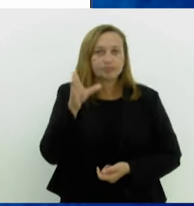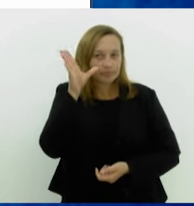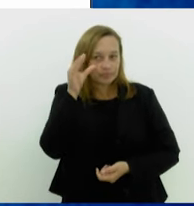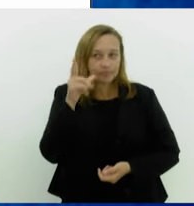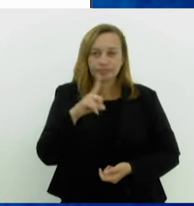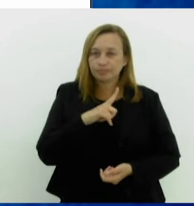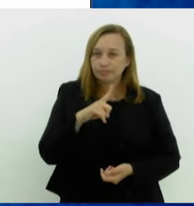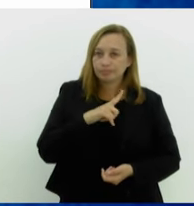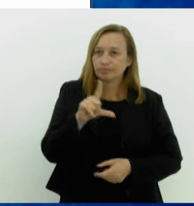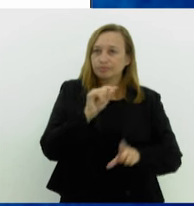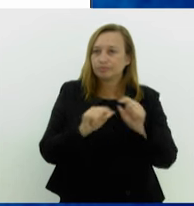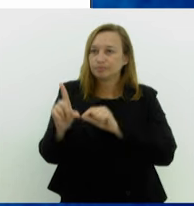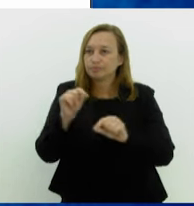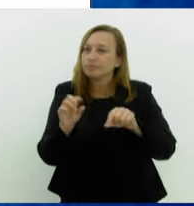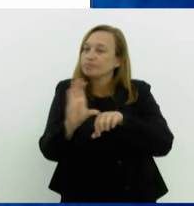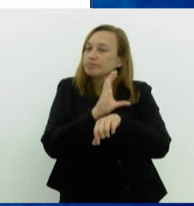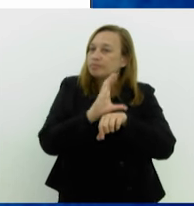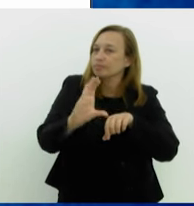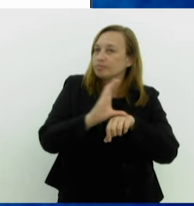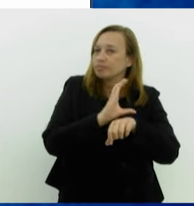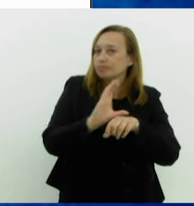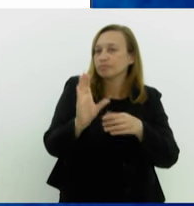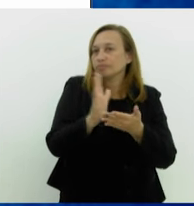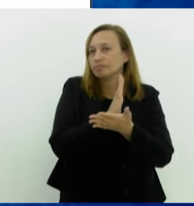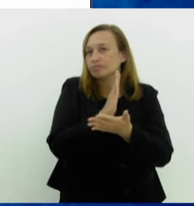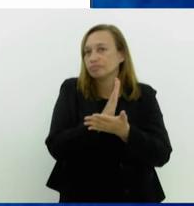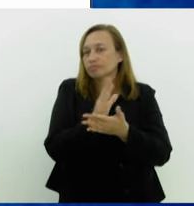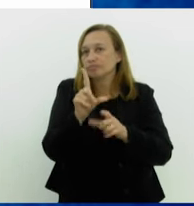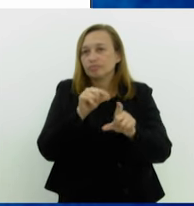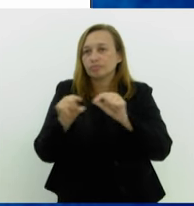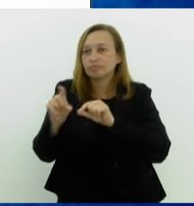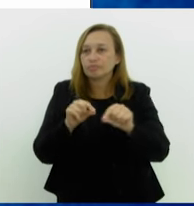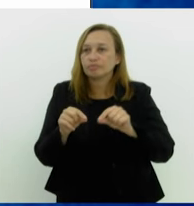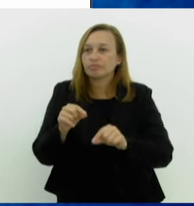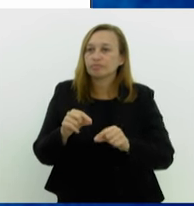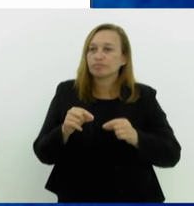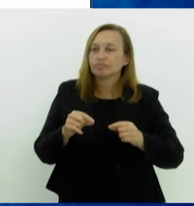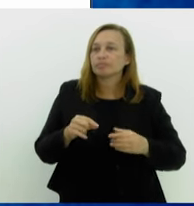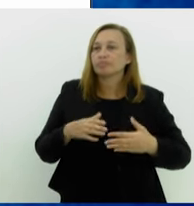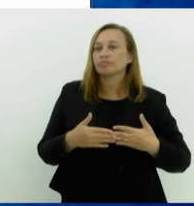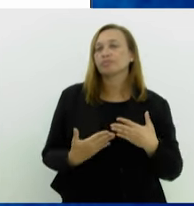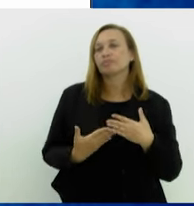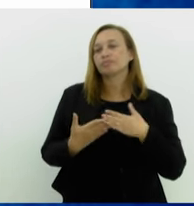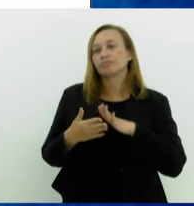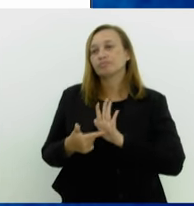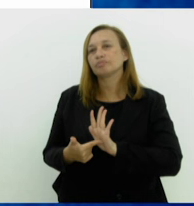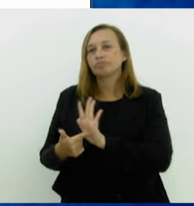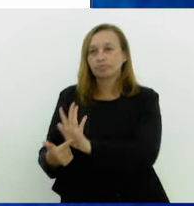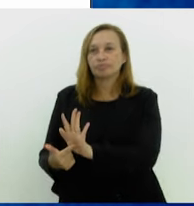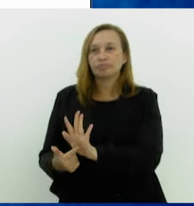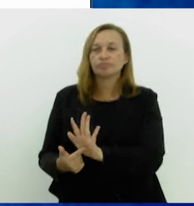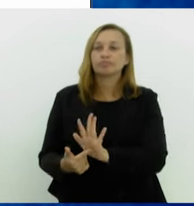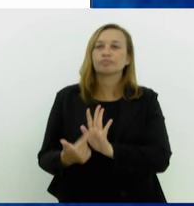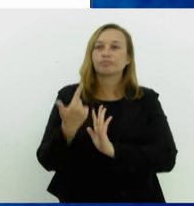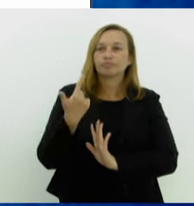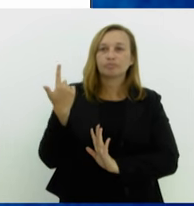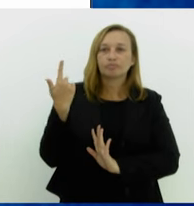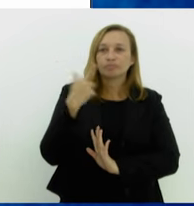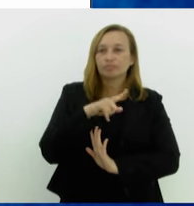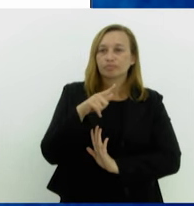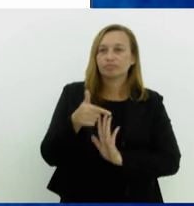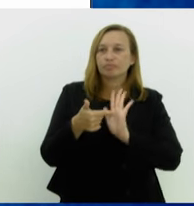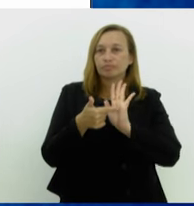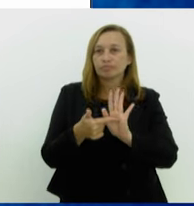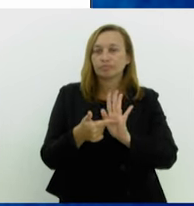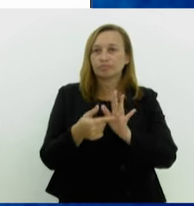em escolher alguns cursos online para levar pro seu território a gente consegue colocar de forma rastreável e reportar Olha